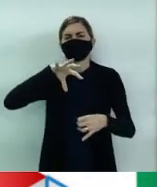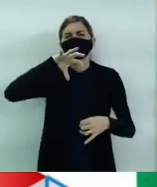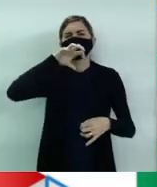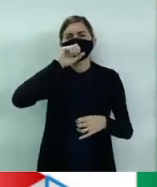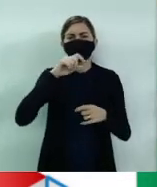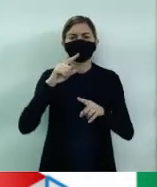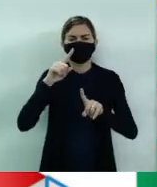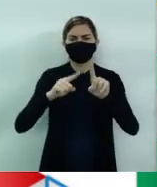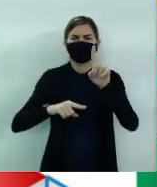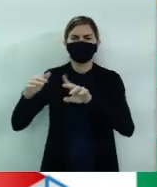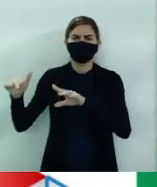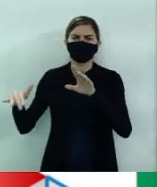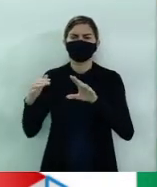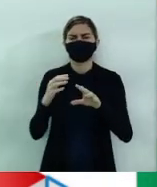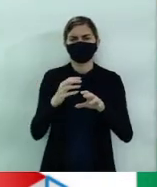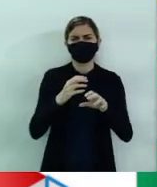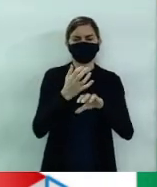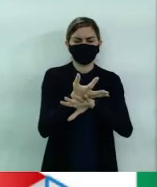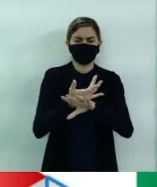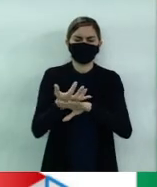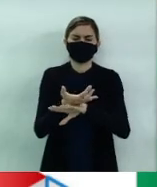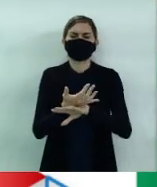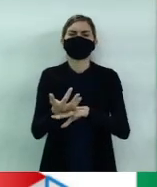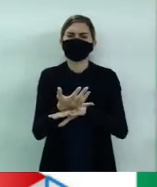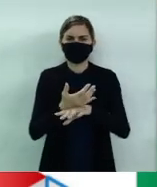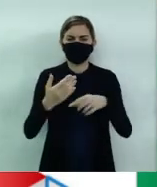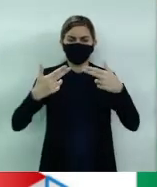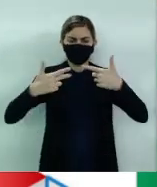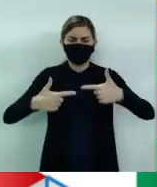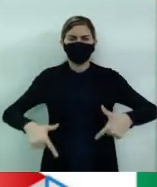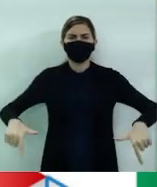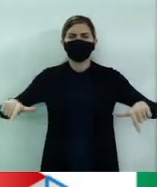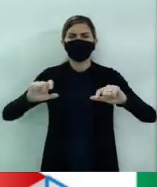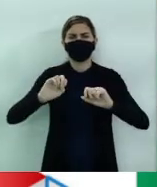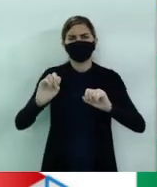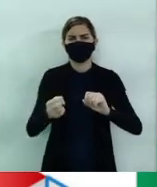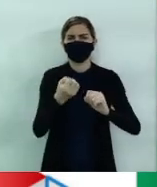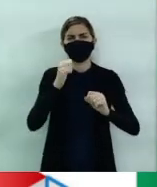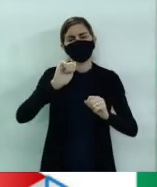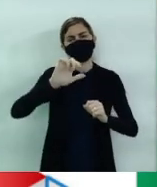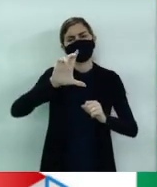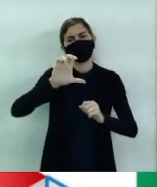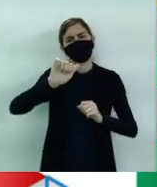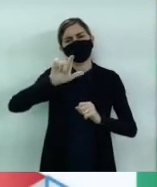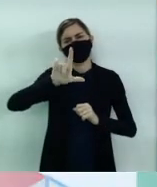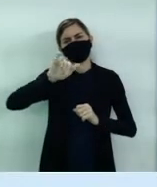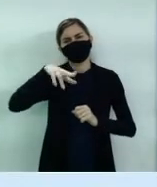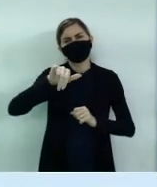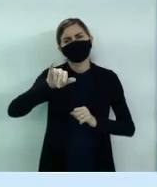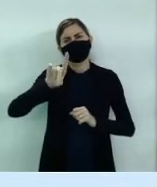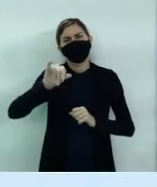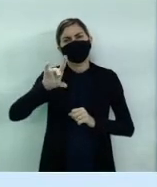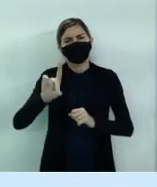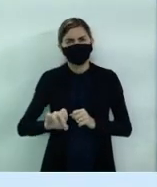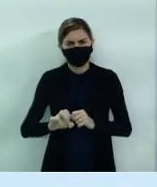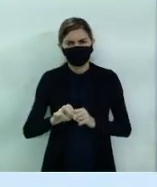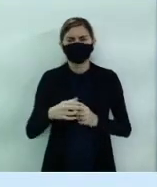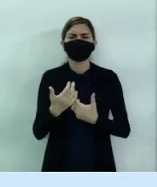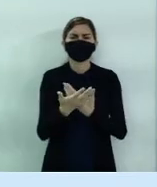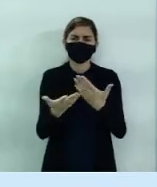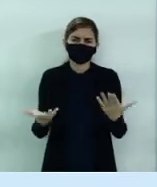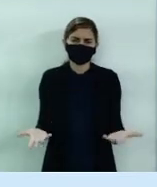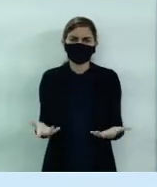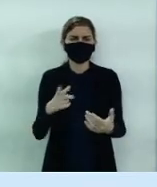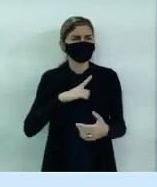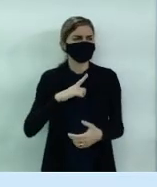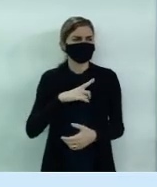para medir o grau aí de acidez, né, de neutralidade ou alcalinidade de determinada solução. Então a gente